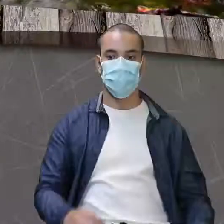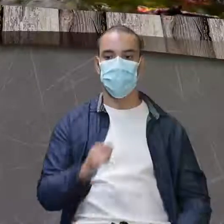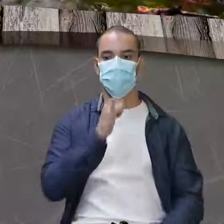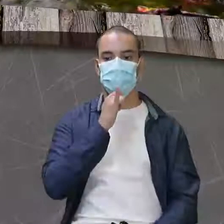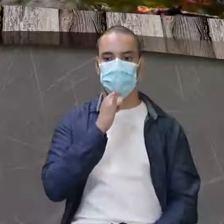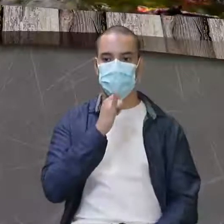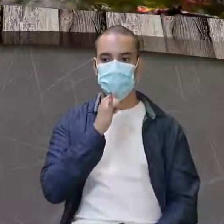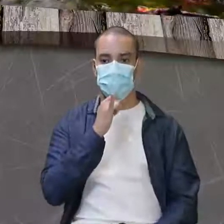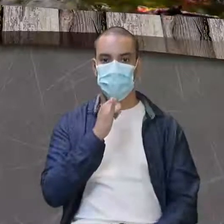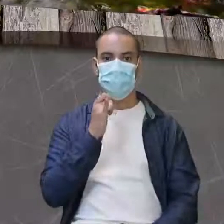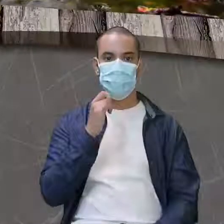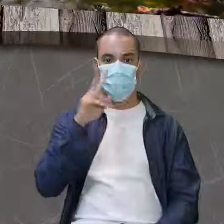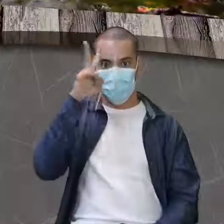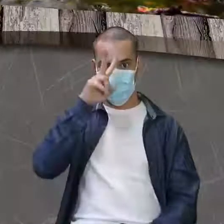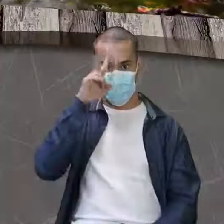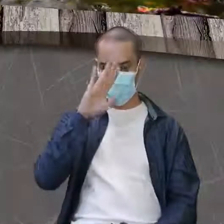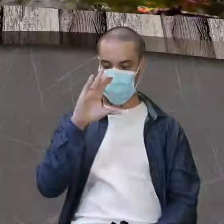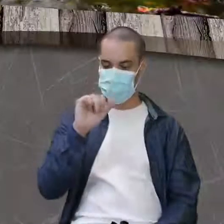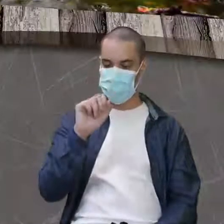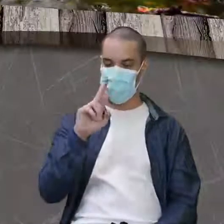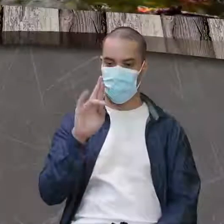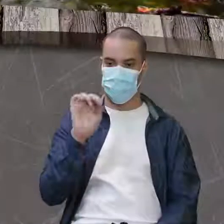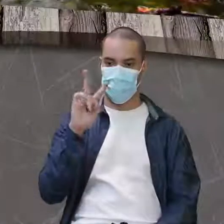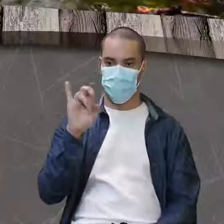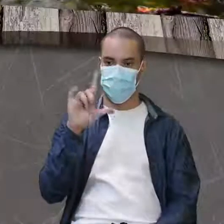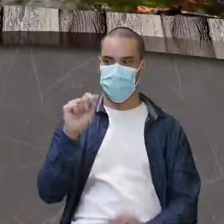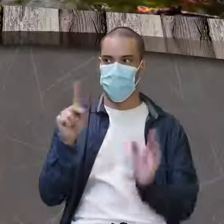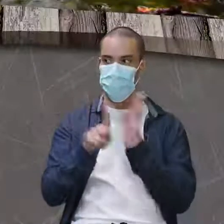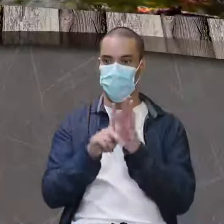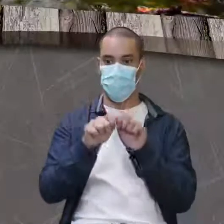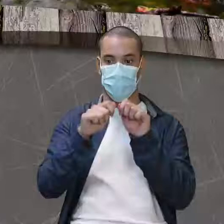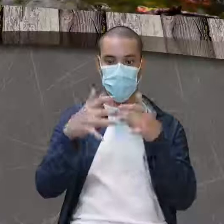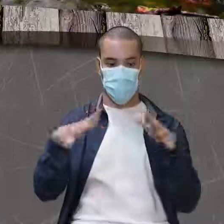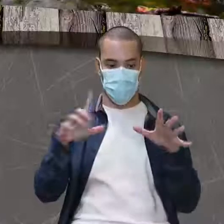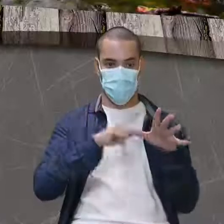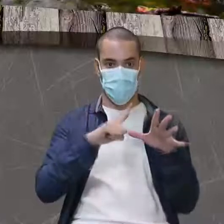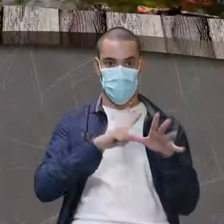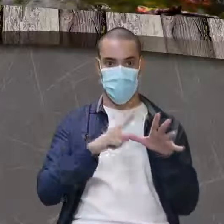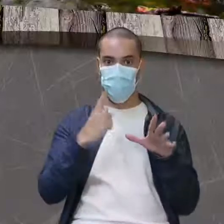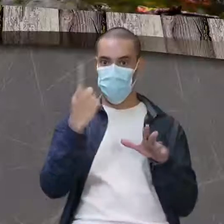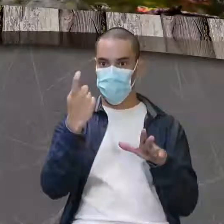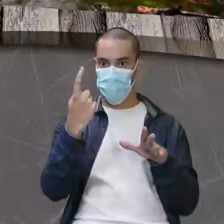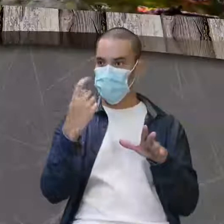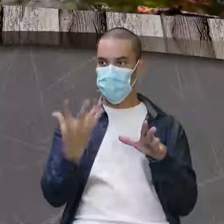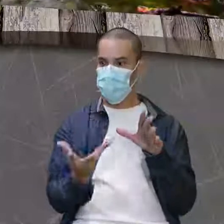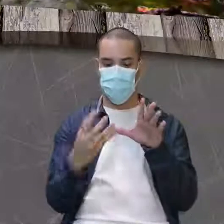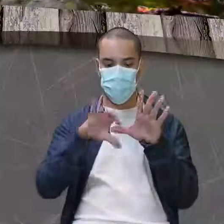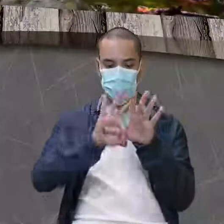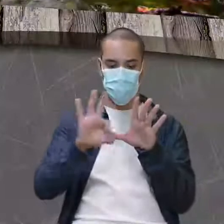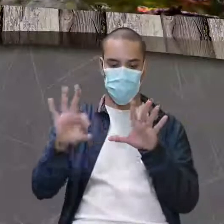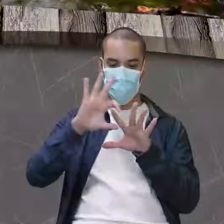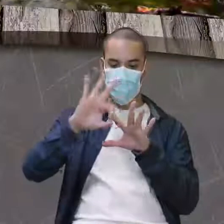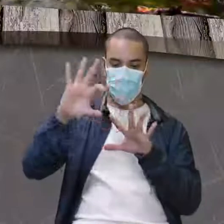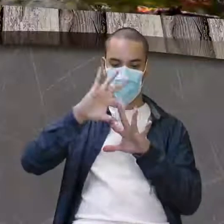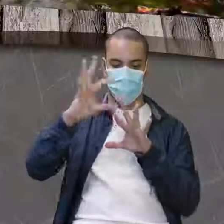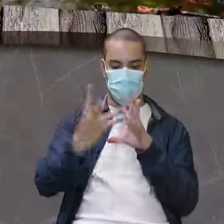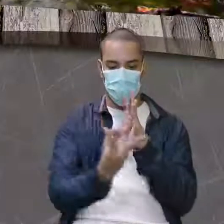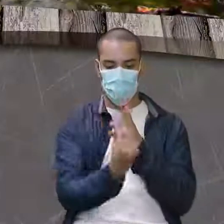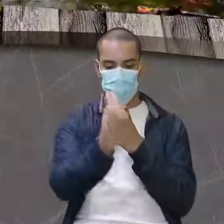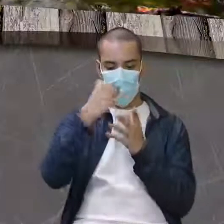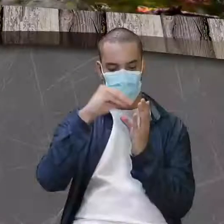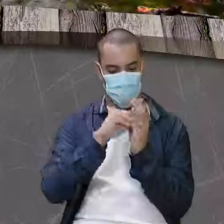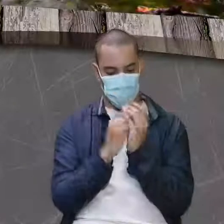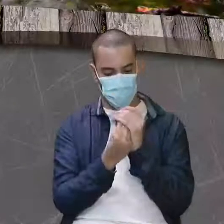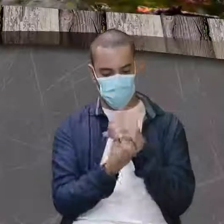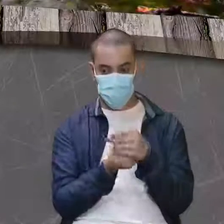Por exemplo, as caravelas do mar, né? Formam colônias. A caravela do mar parece um organismo único, mas não é. Então, elas têm atividades